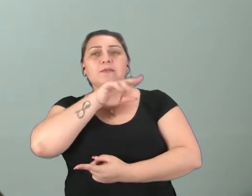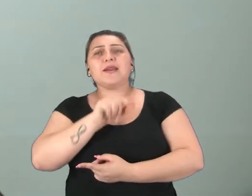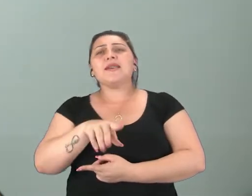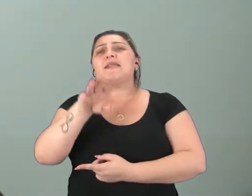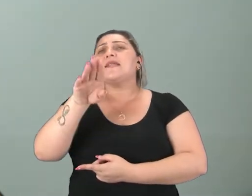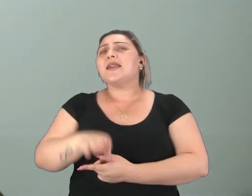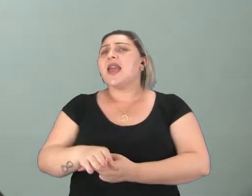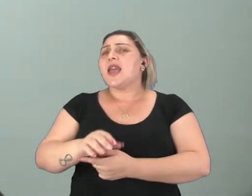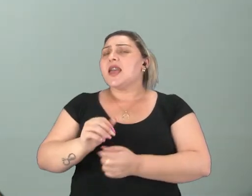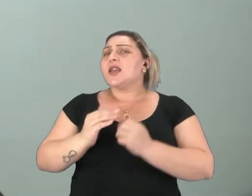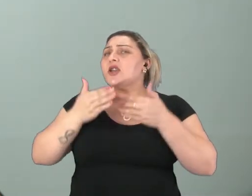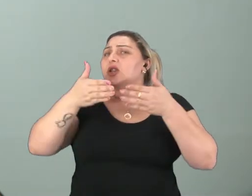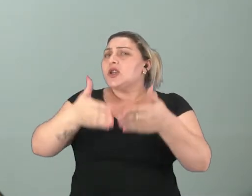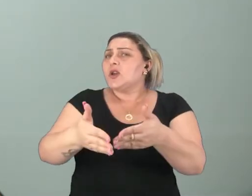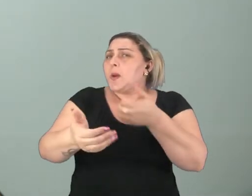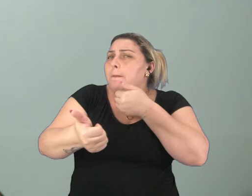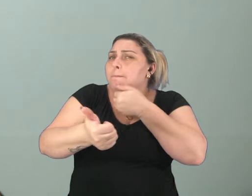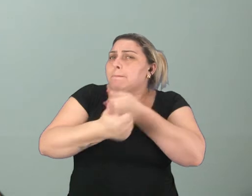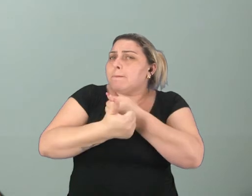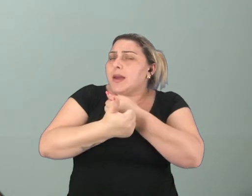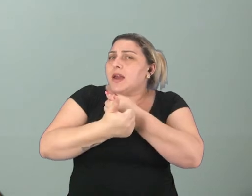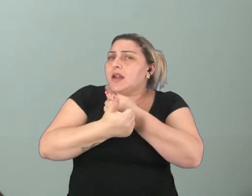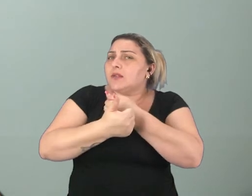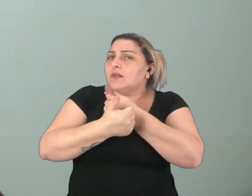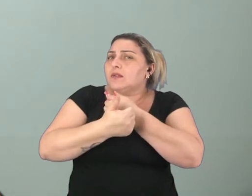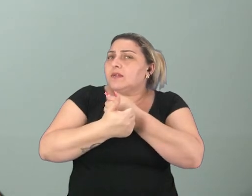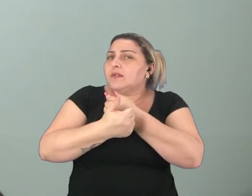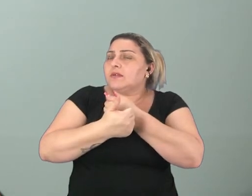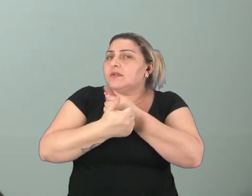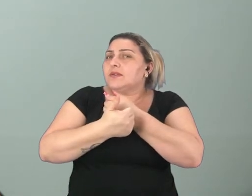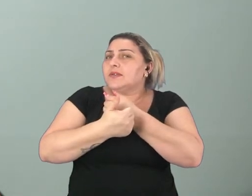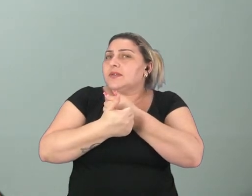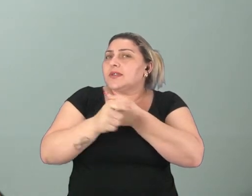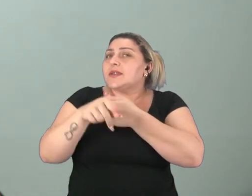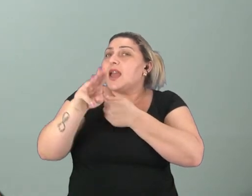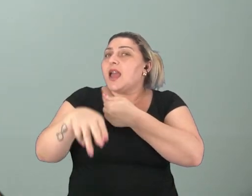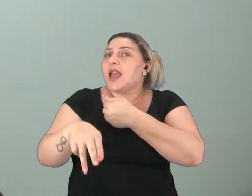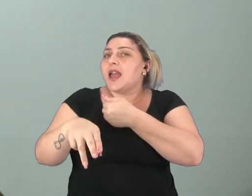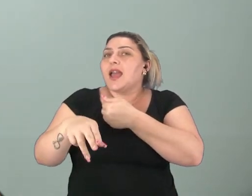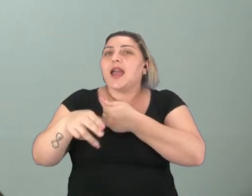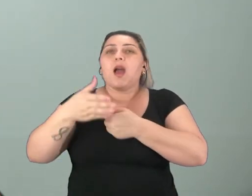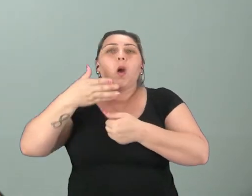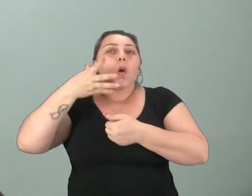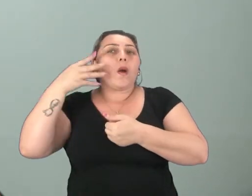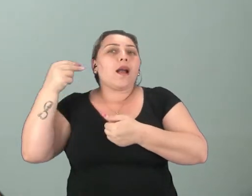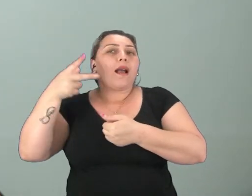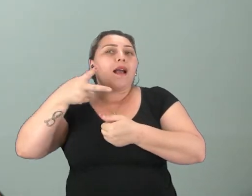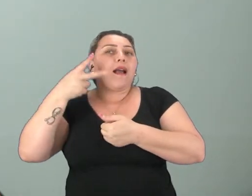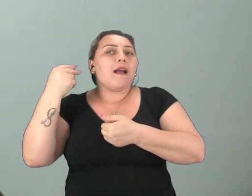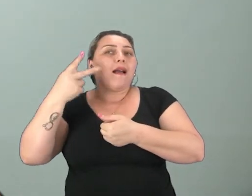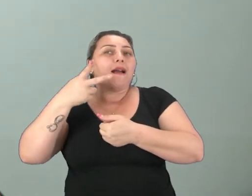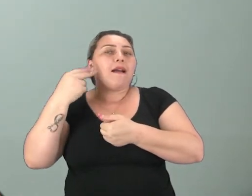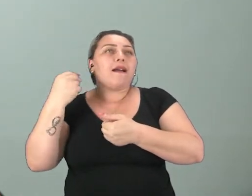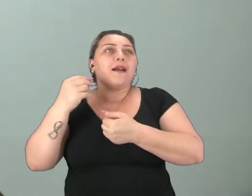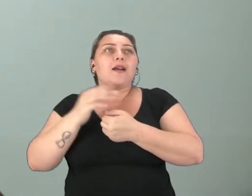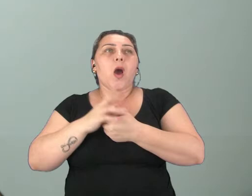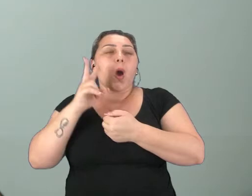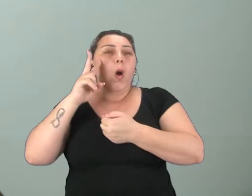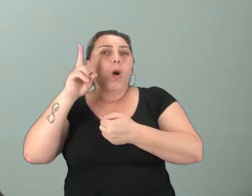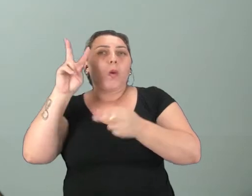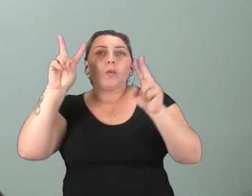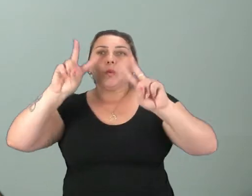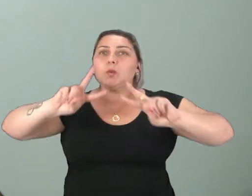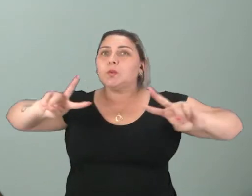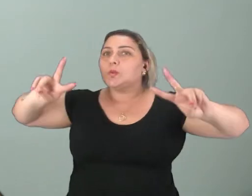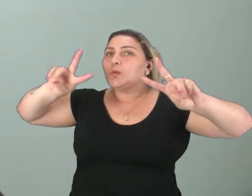foi mesmo que se aproximou dele bem devagar? Foi o gato. Ele estava lá, olhando